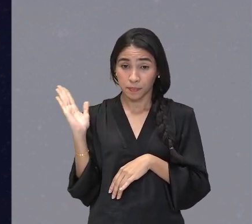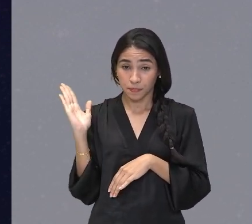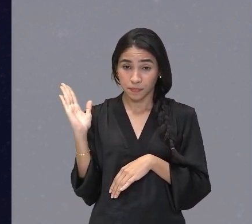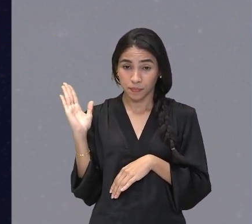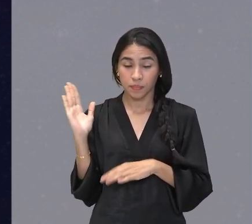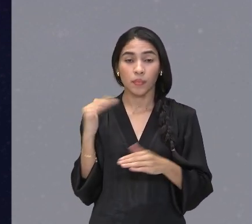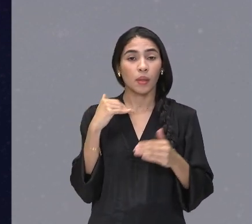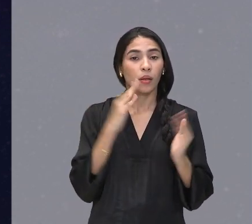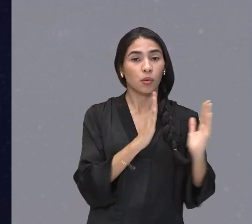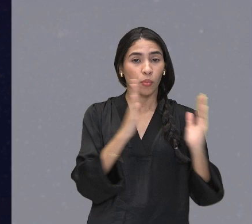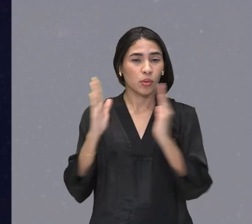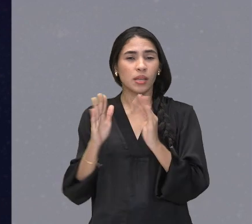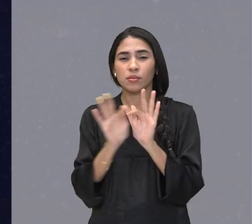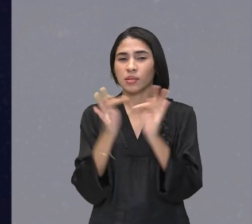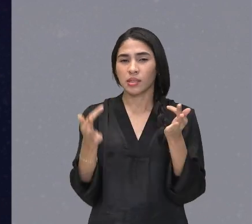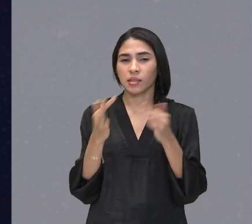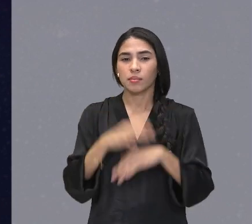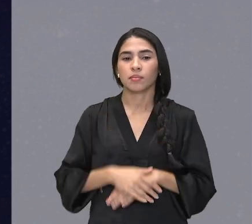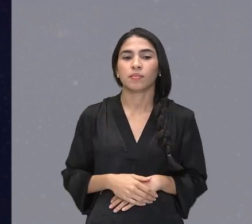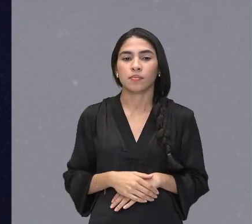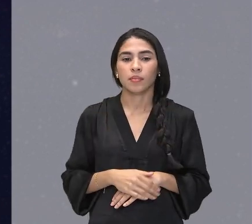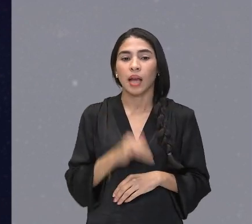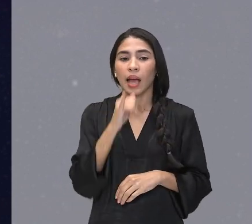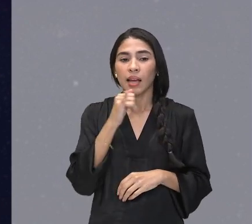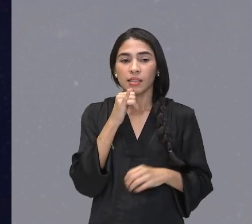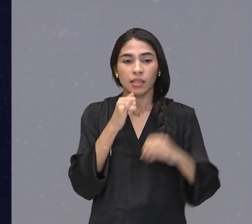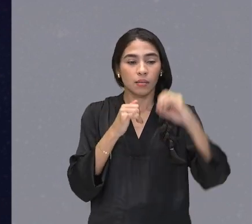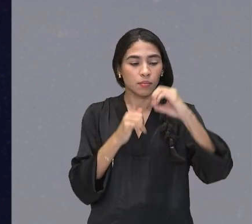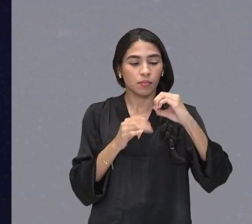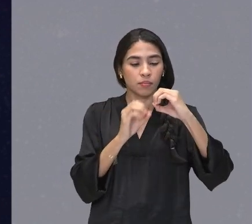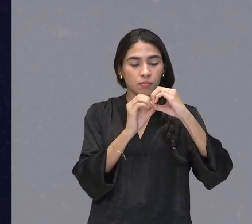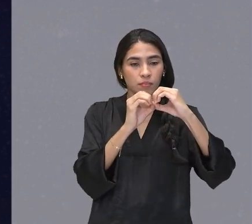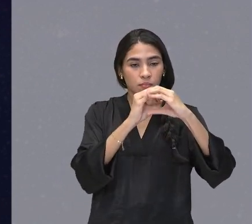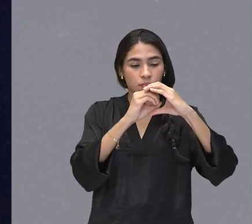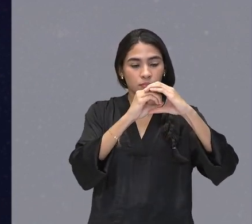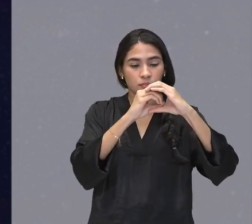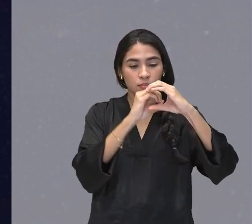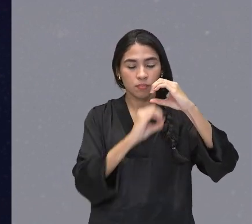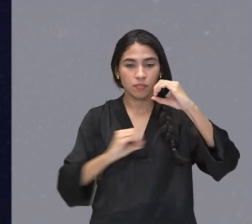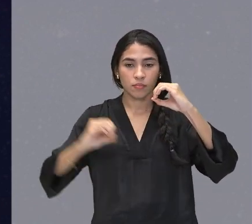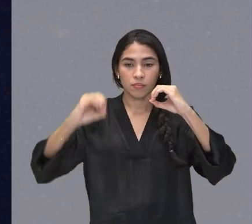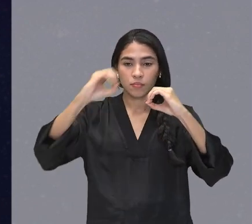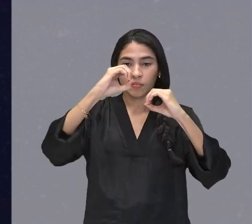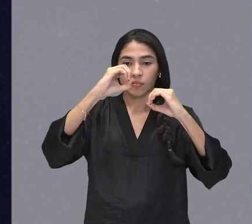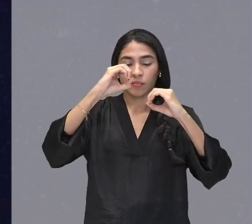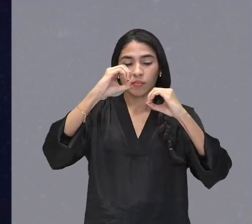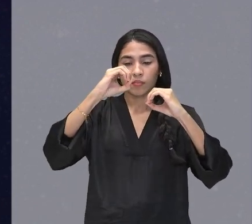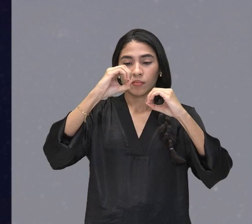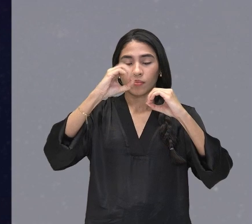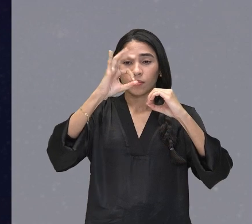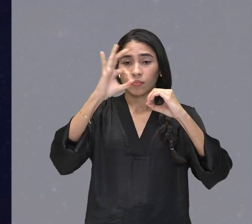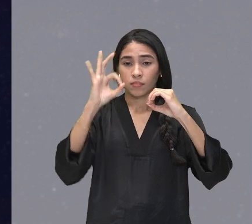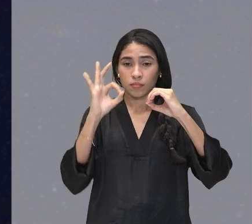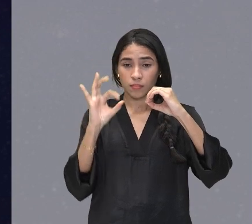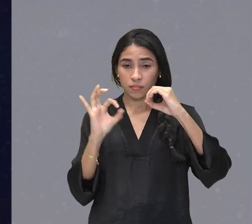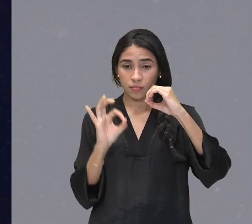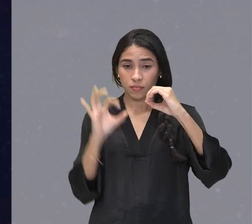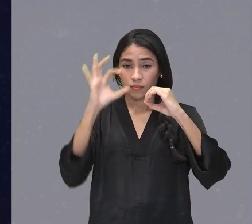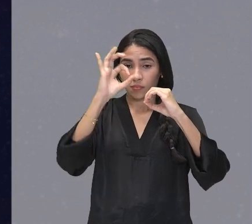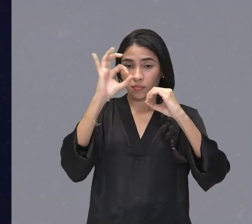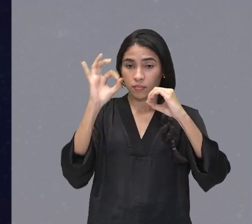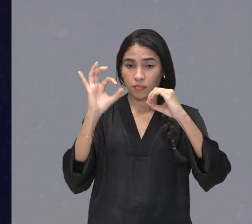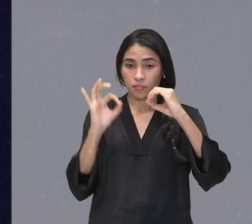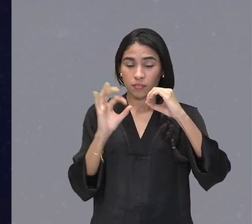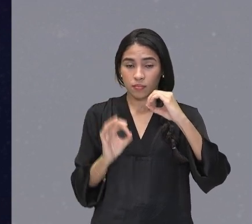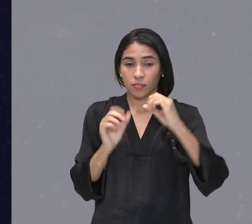E o processo é bem simples. Desintegra-se o elemento urânio, formando átomos menores e gerando